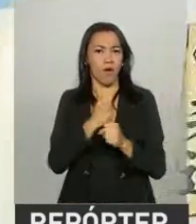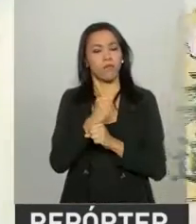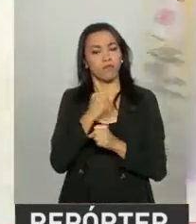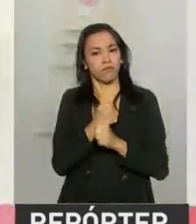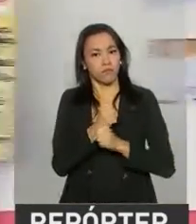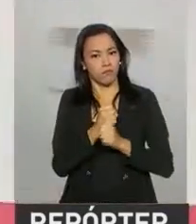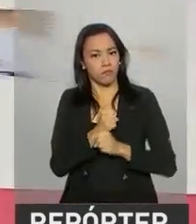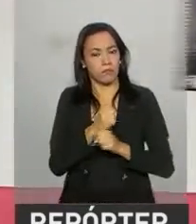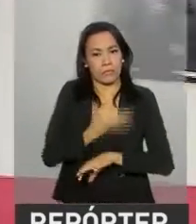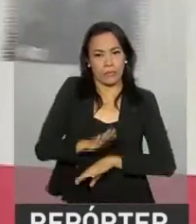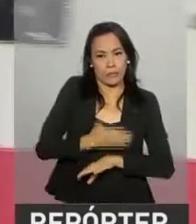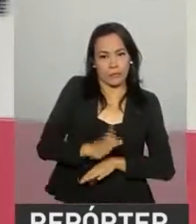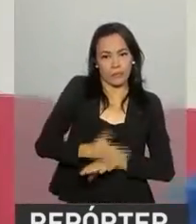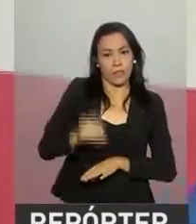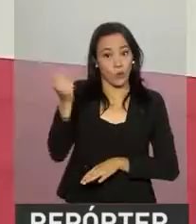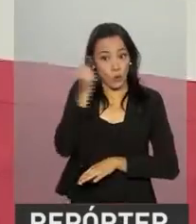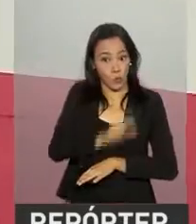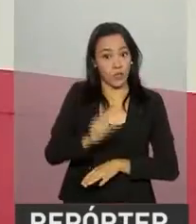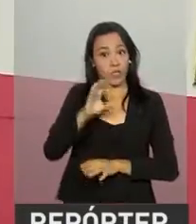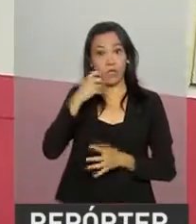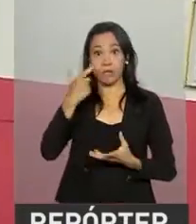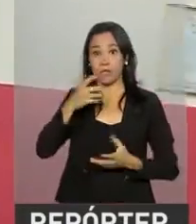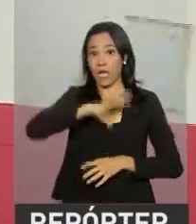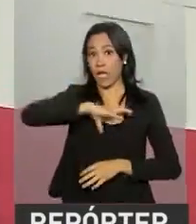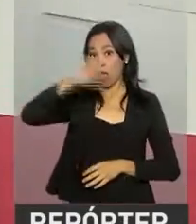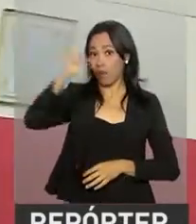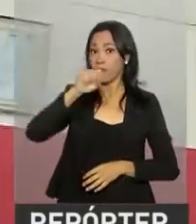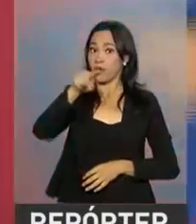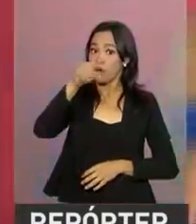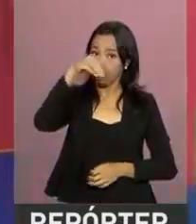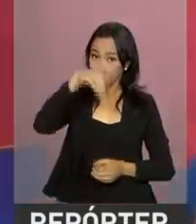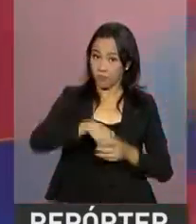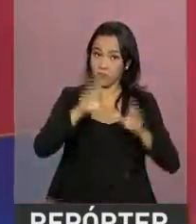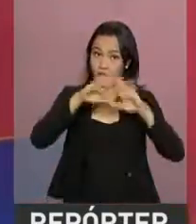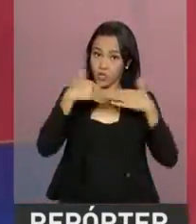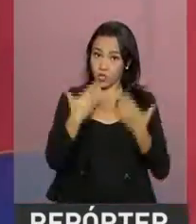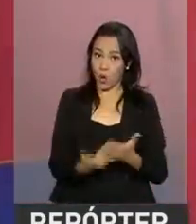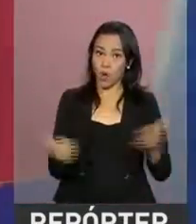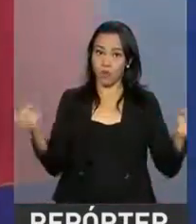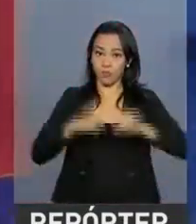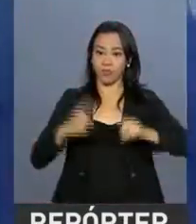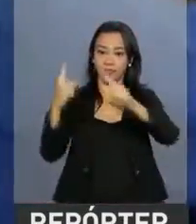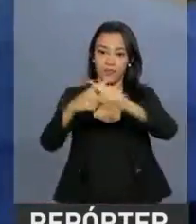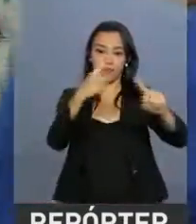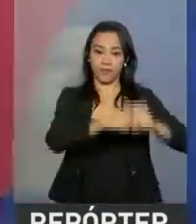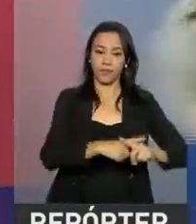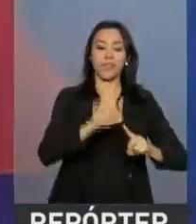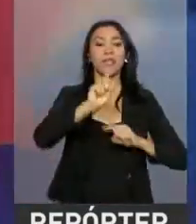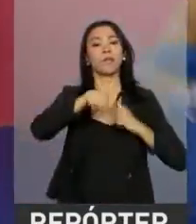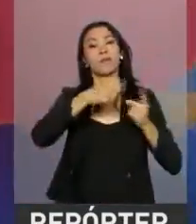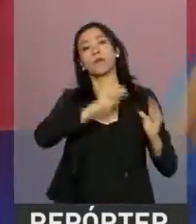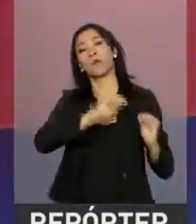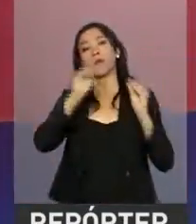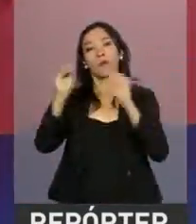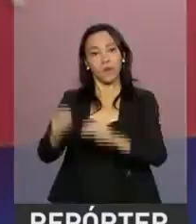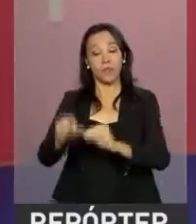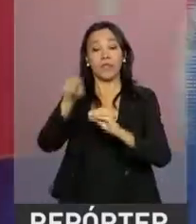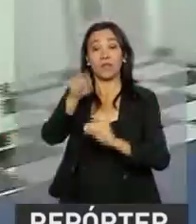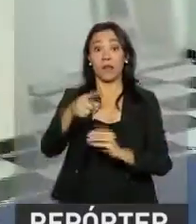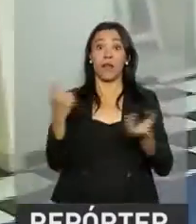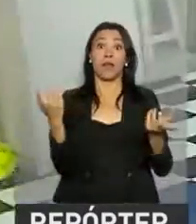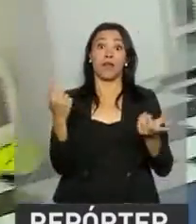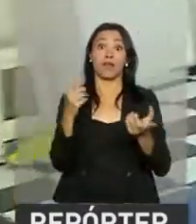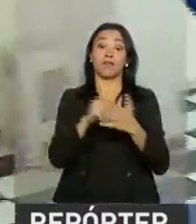William se destacou ao ser campeão na Paralimpíada Escolar. O próximo degrau foi a Seleção Brasileira Paralímpica de